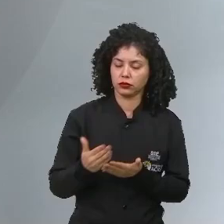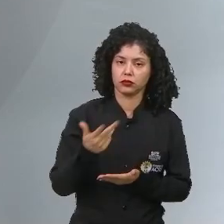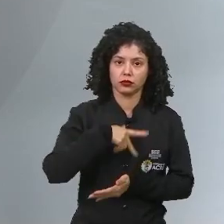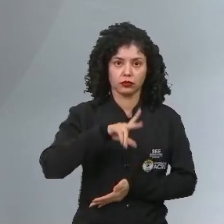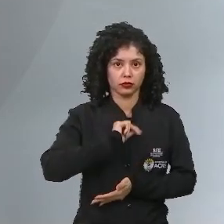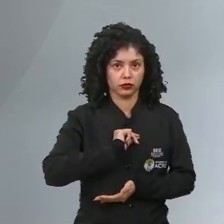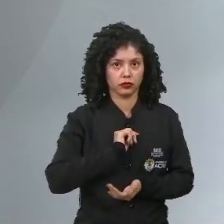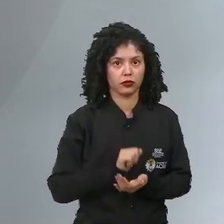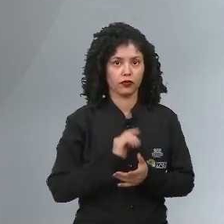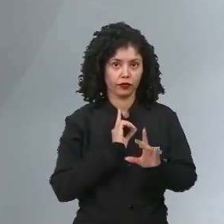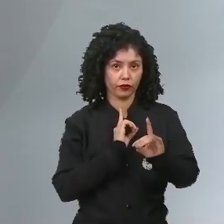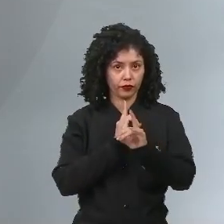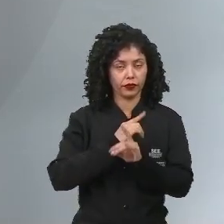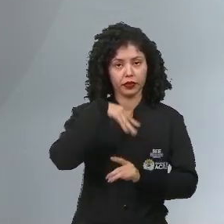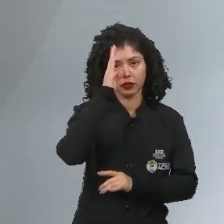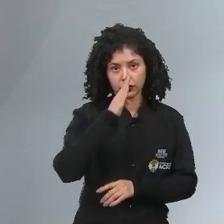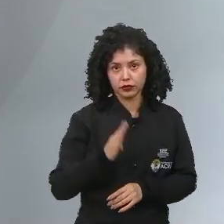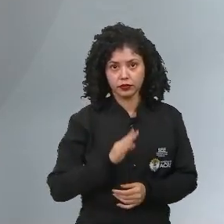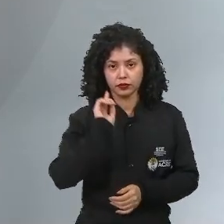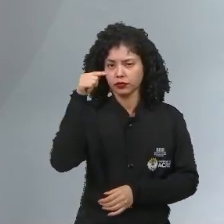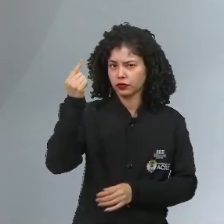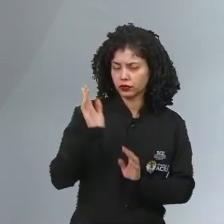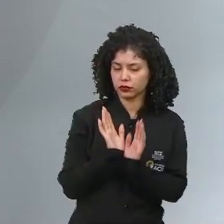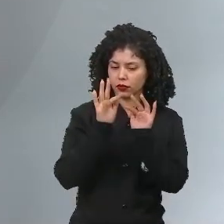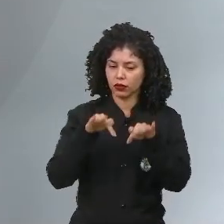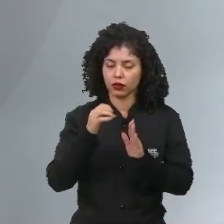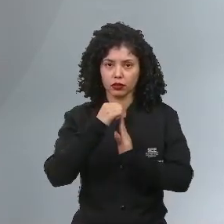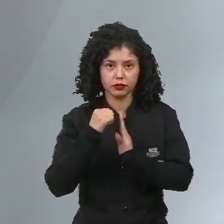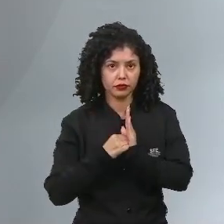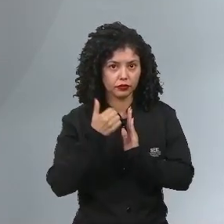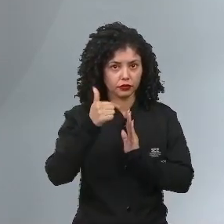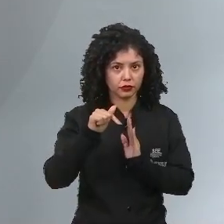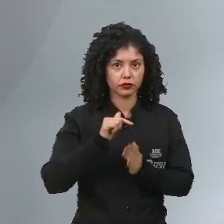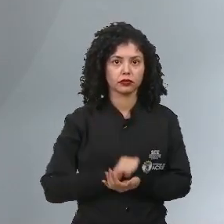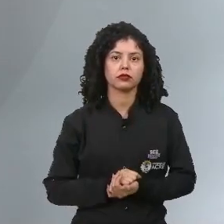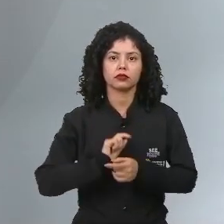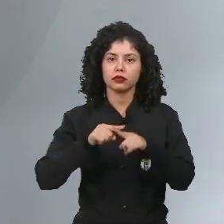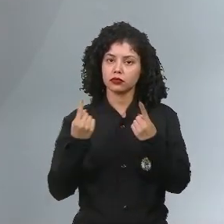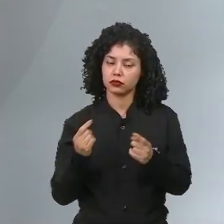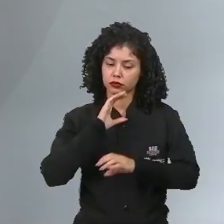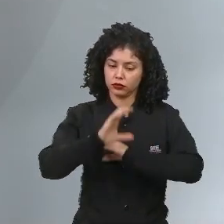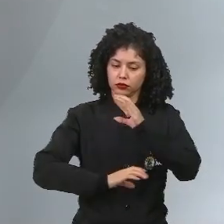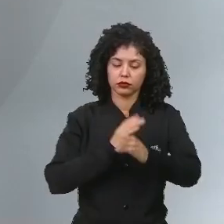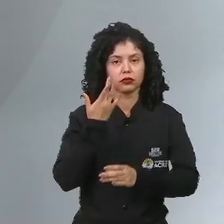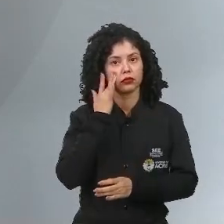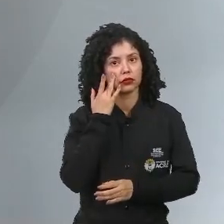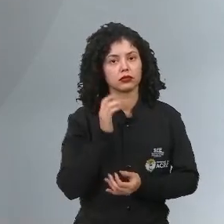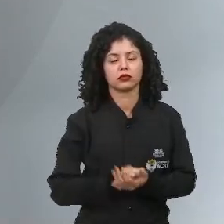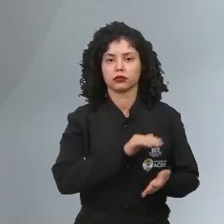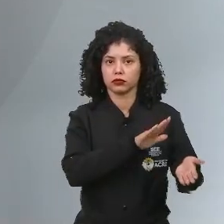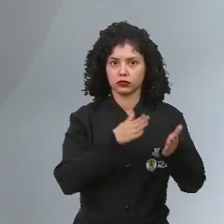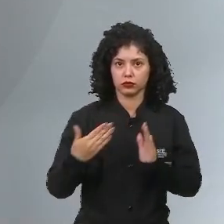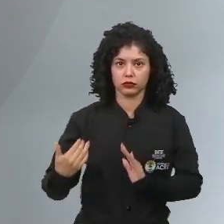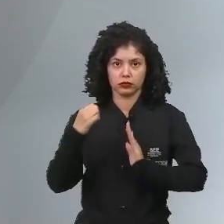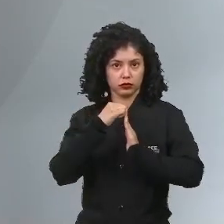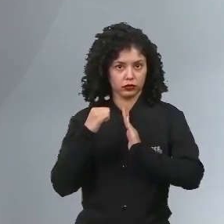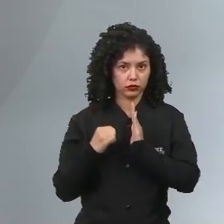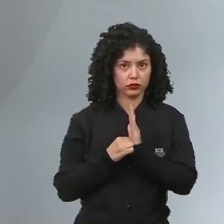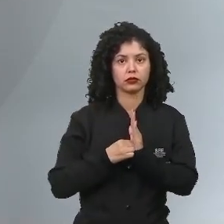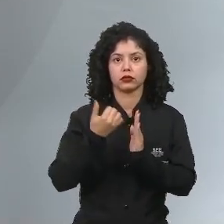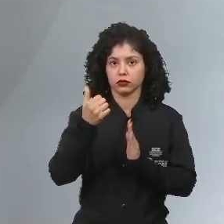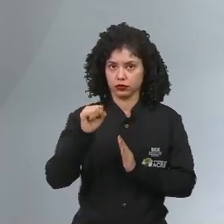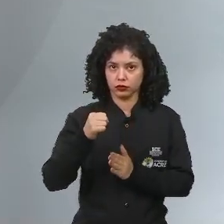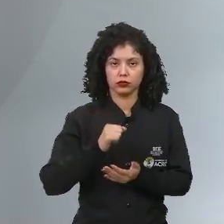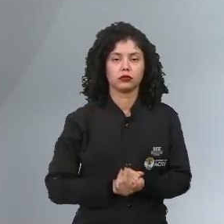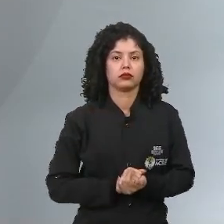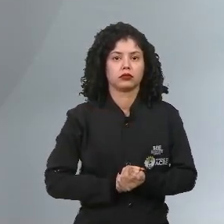só conseguem encontrar o ouro no Brasil lá no finalzinho do século XVII, mas o ciclo do ouro ele se constitui a partir do século XVIII.